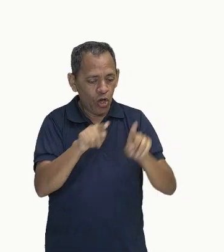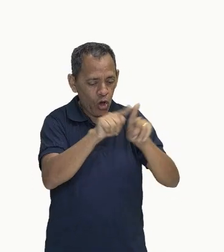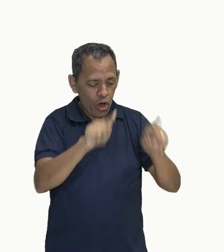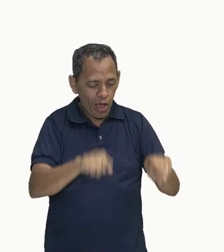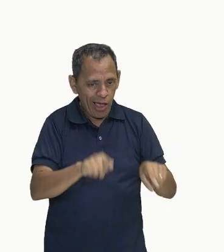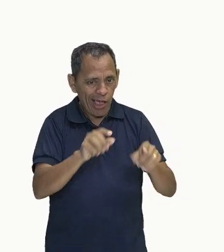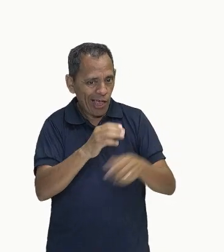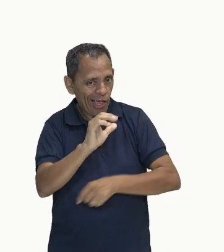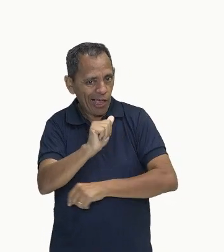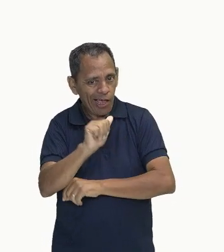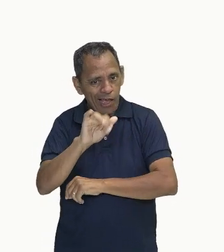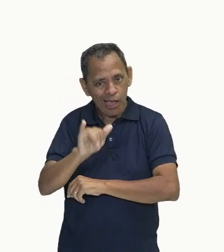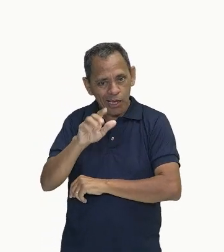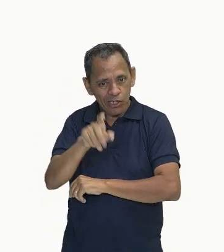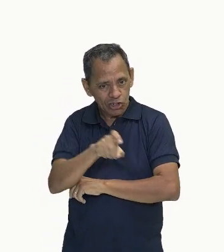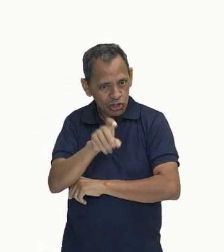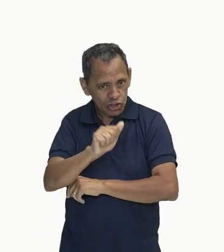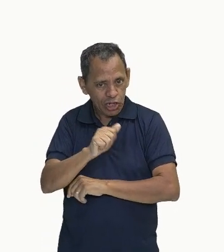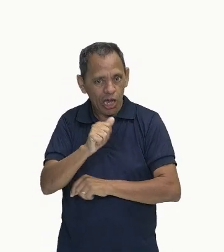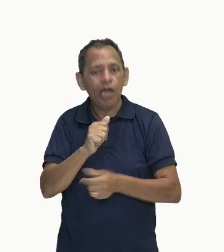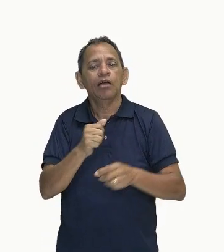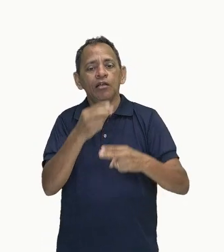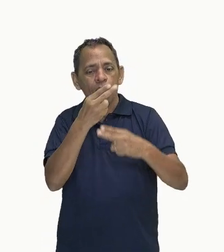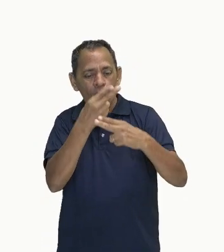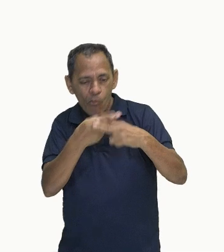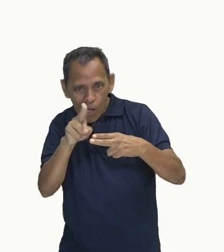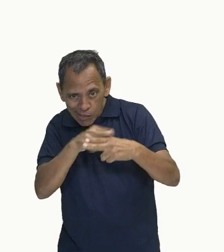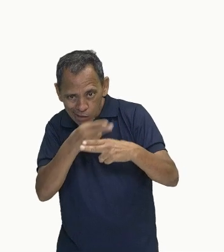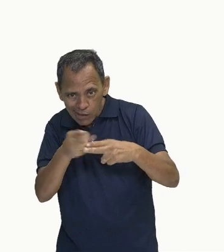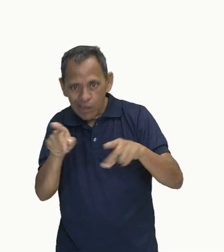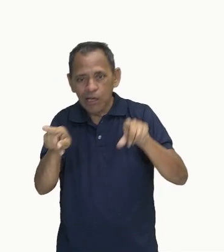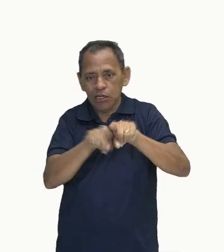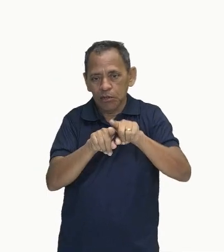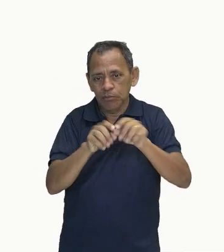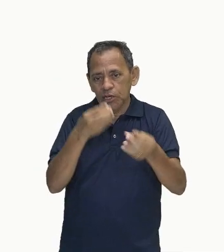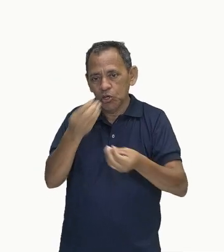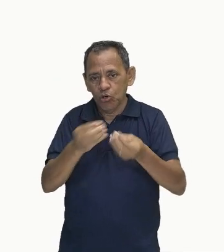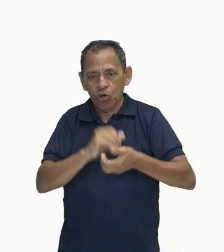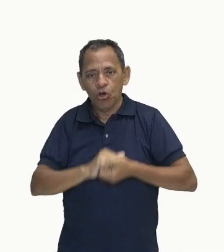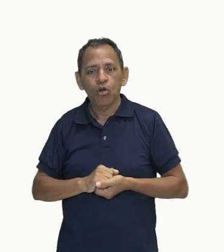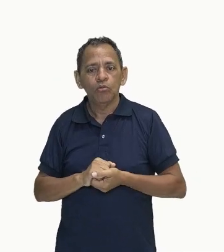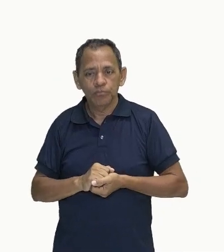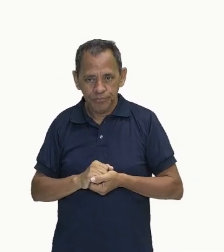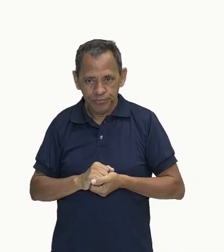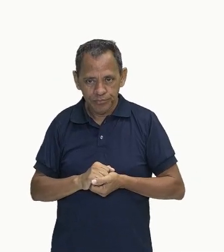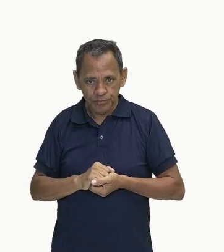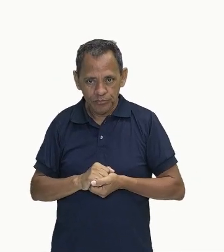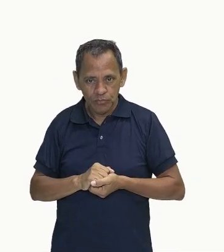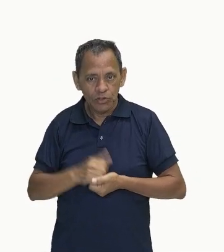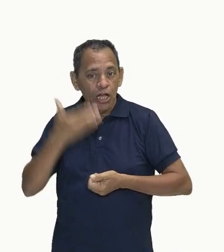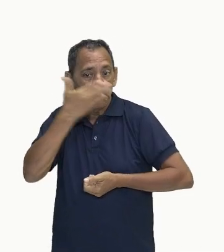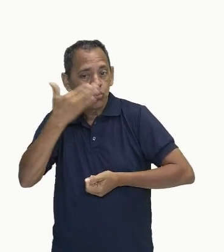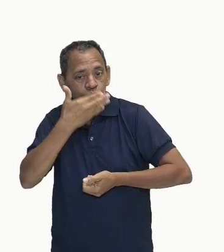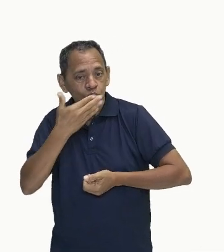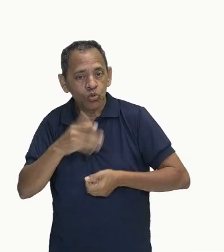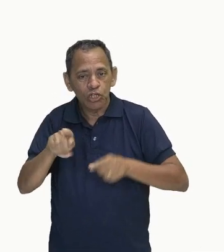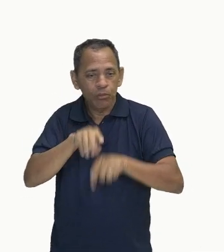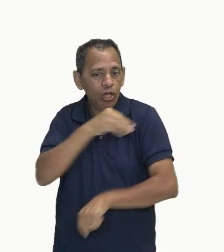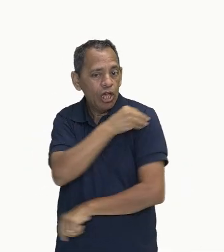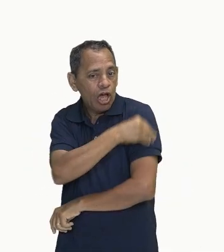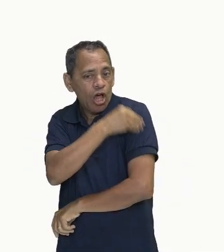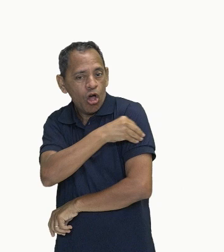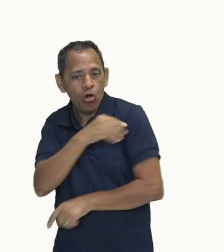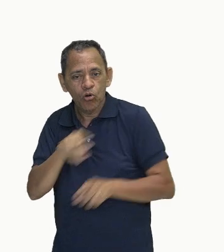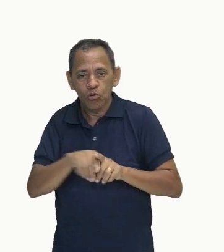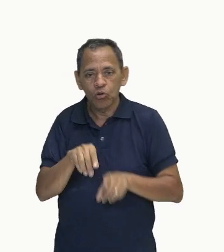pó, manteiga, entre outros. Usinas de açúcar e álcool, a indústria também de sucos e